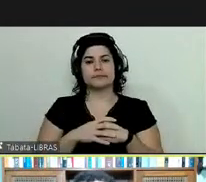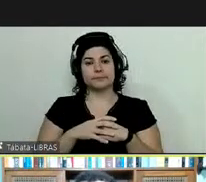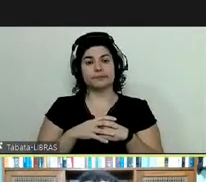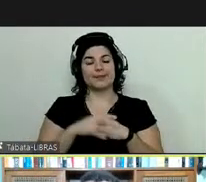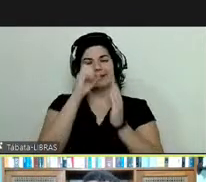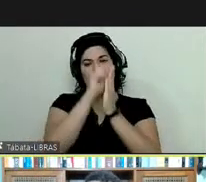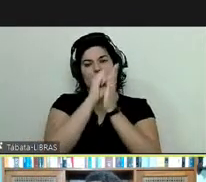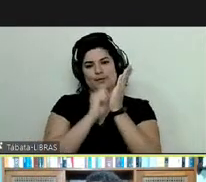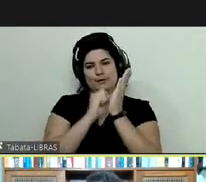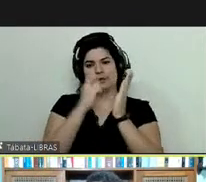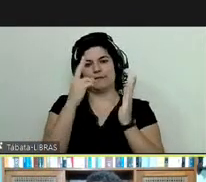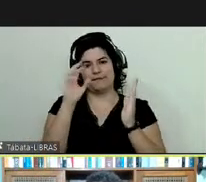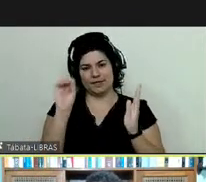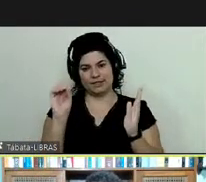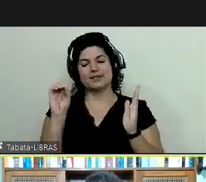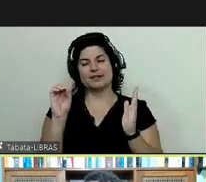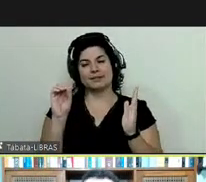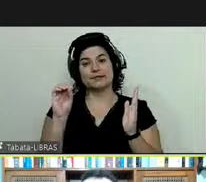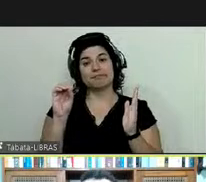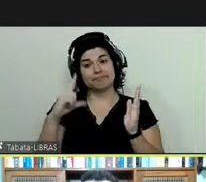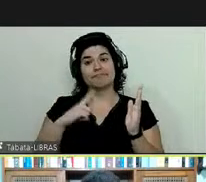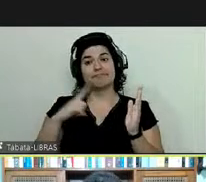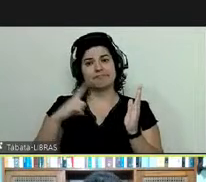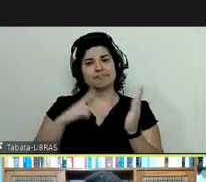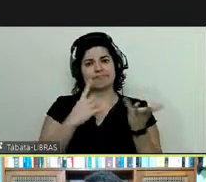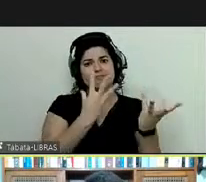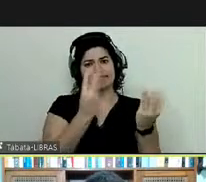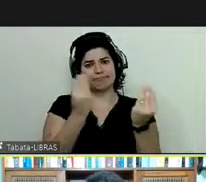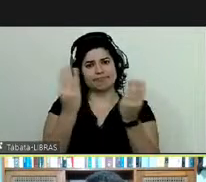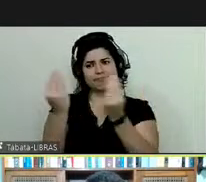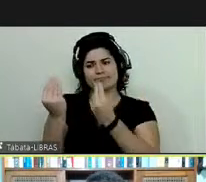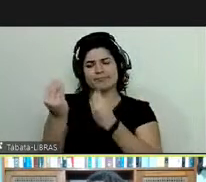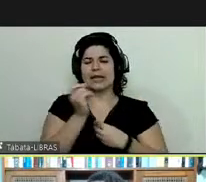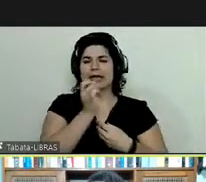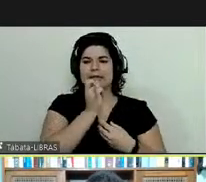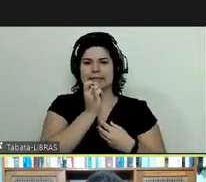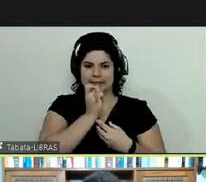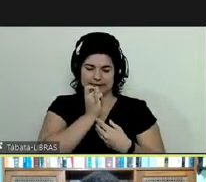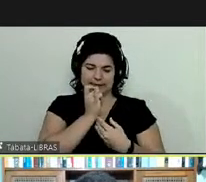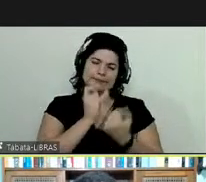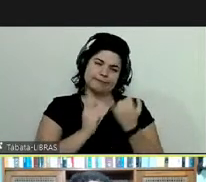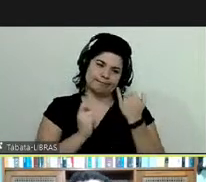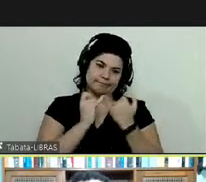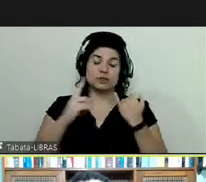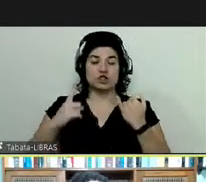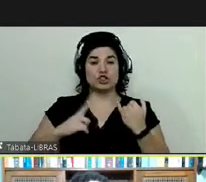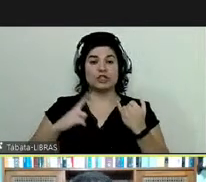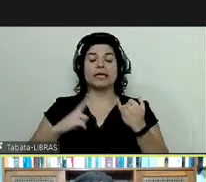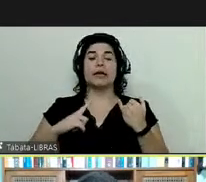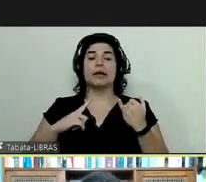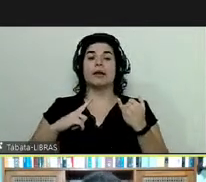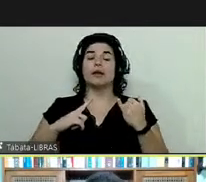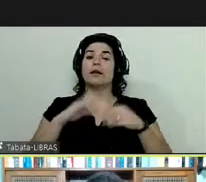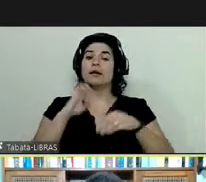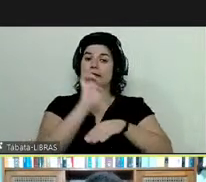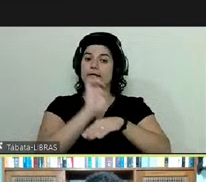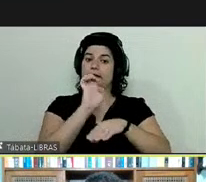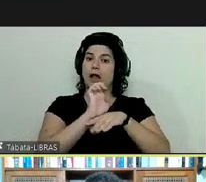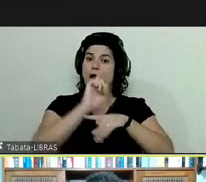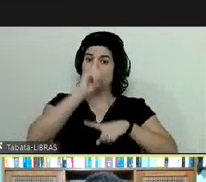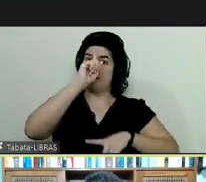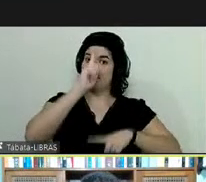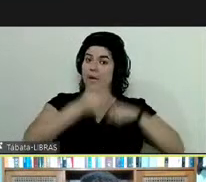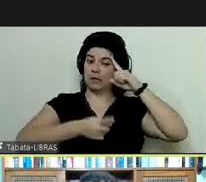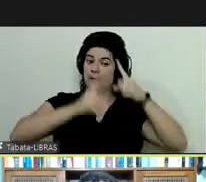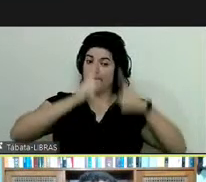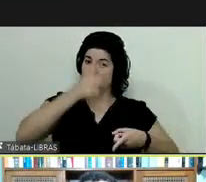século 20 aí Aliás Tá ele a bunda em termos de exemplo né tivemos estados totalitários como aquele que nós verificamos